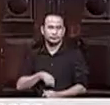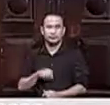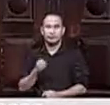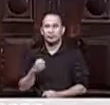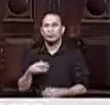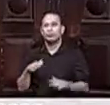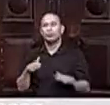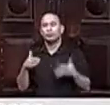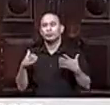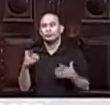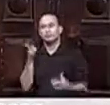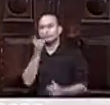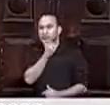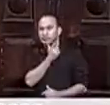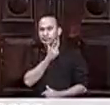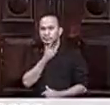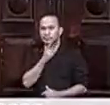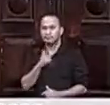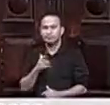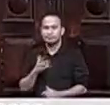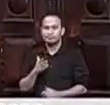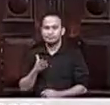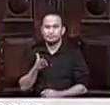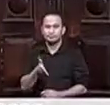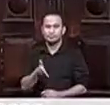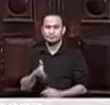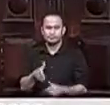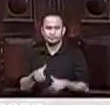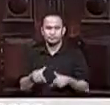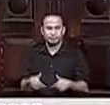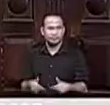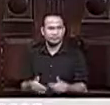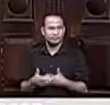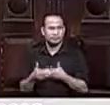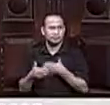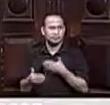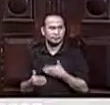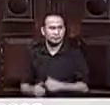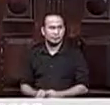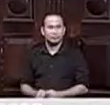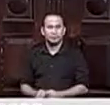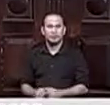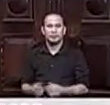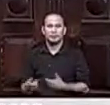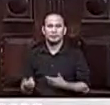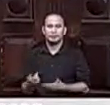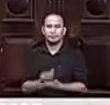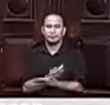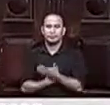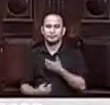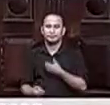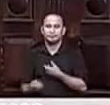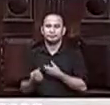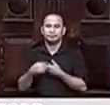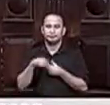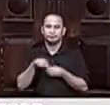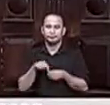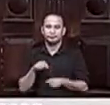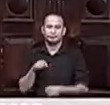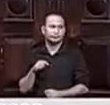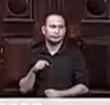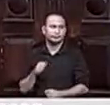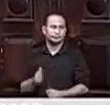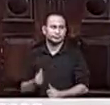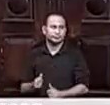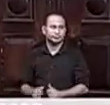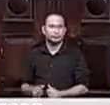a gente consegue avançar um metro que seja, daqui a pouco a gente retrocede 50 quilômetros. Então, a